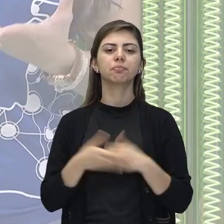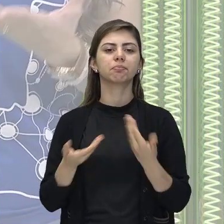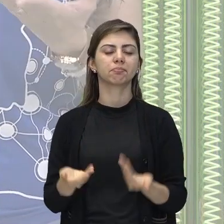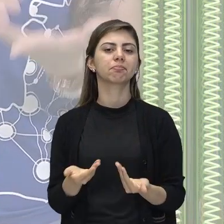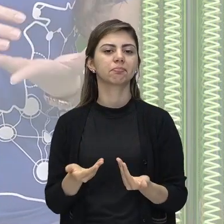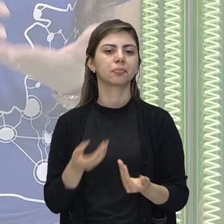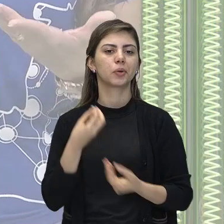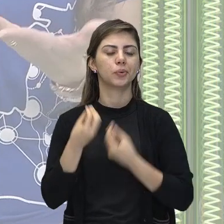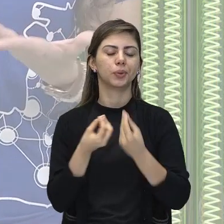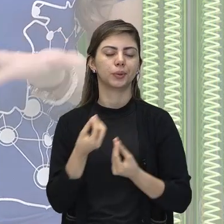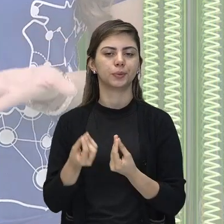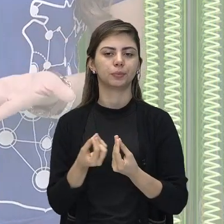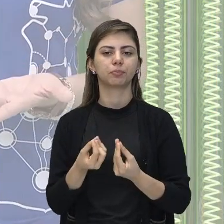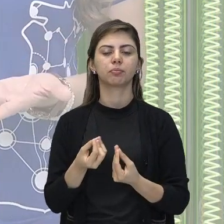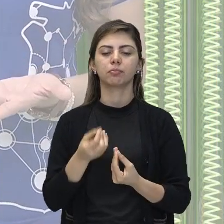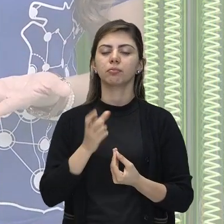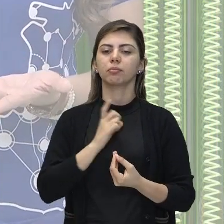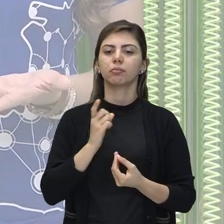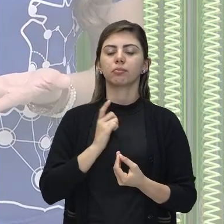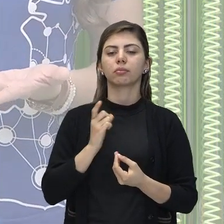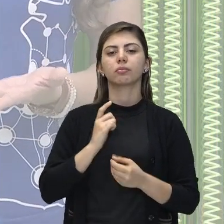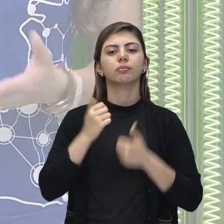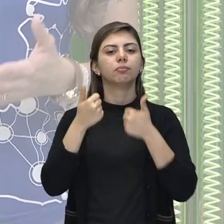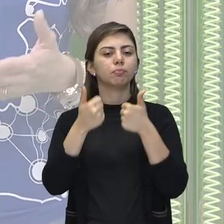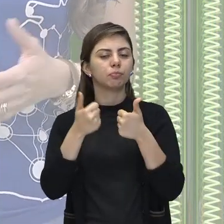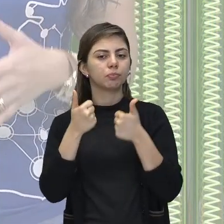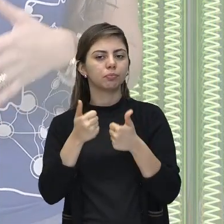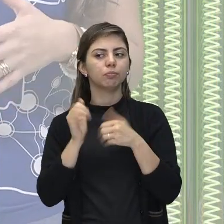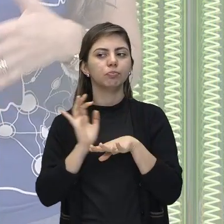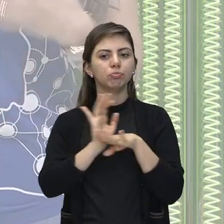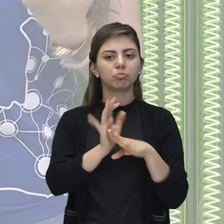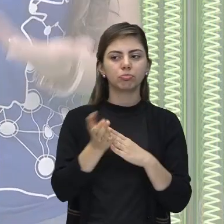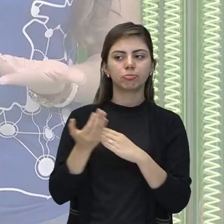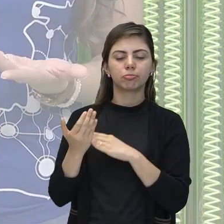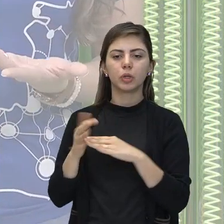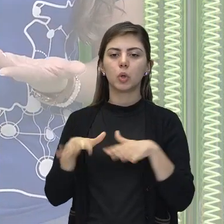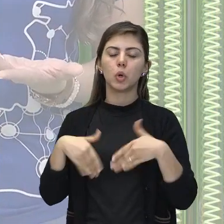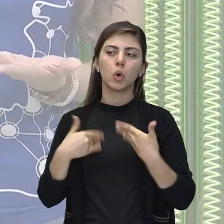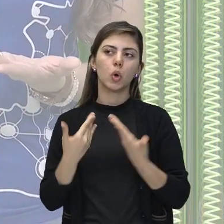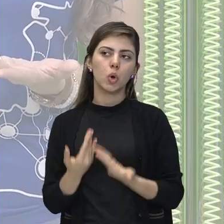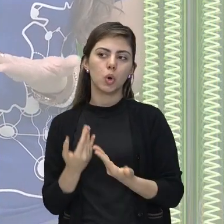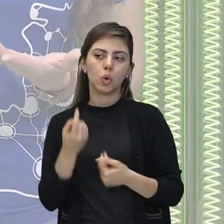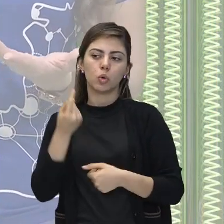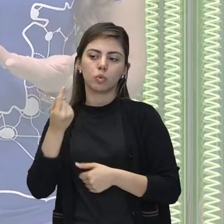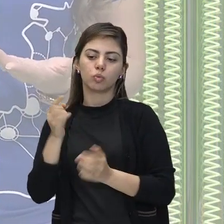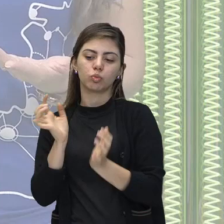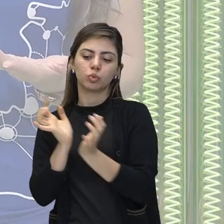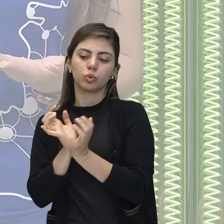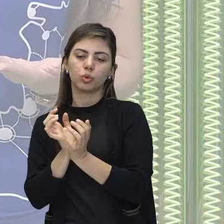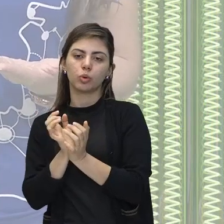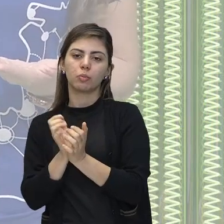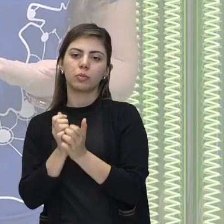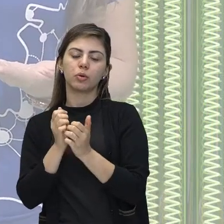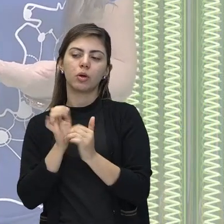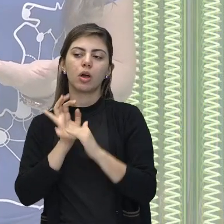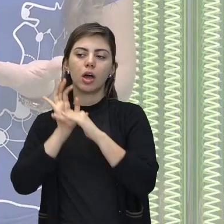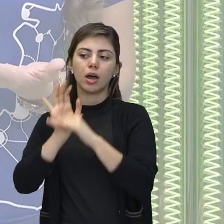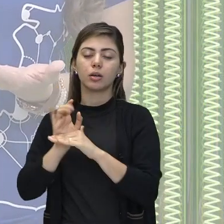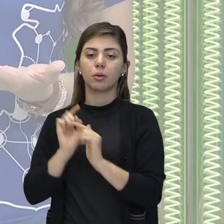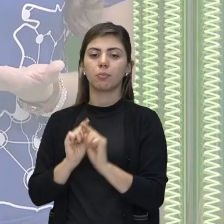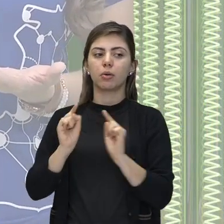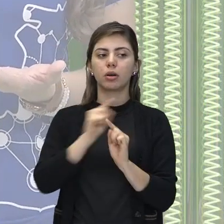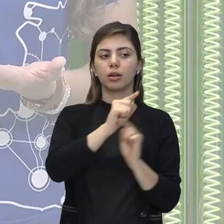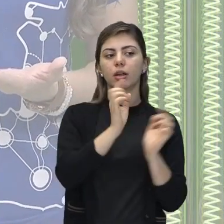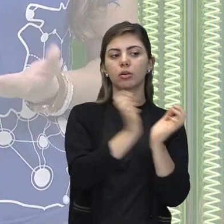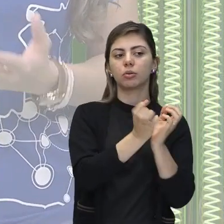que ambos sejam beneficiados ou que um seja beneficiado, mas que não cause prejuízo